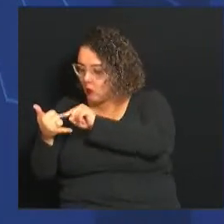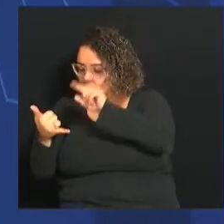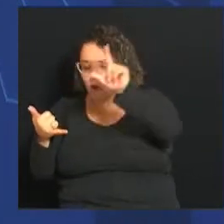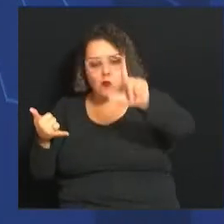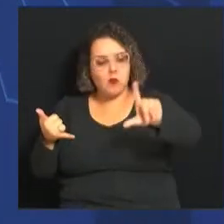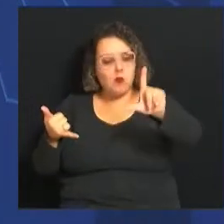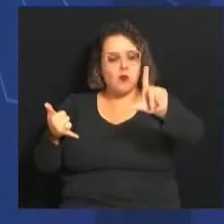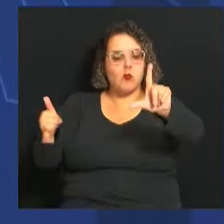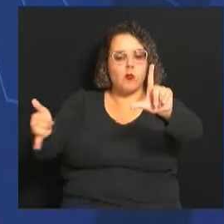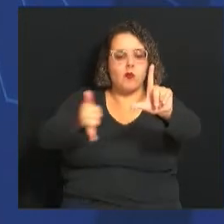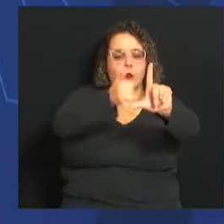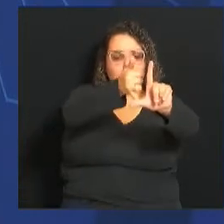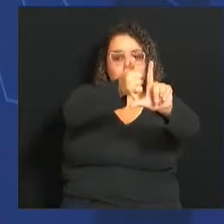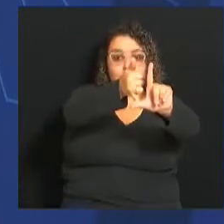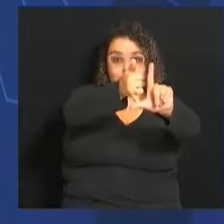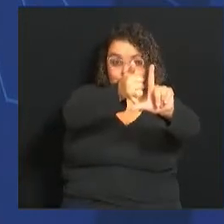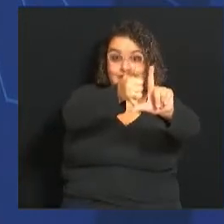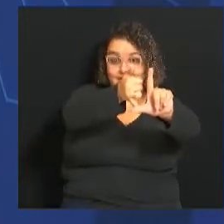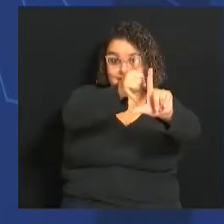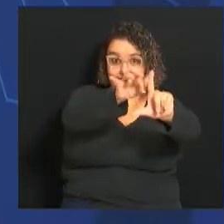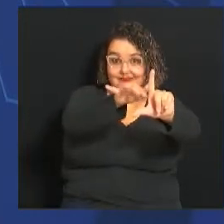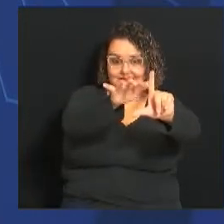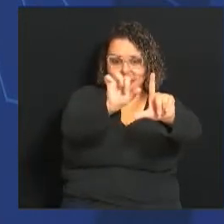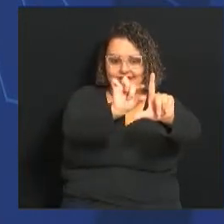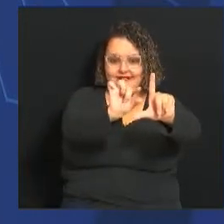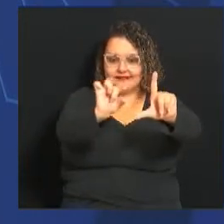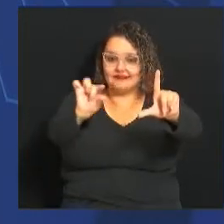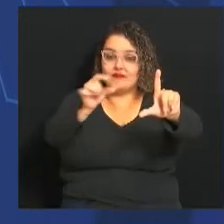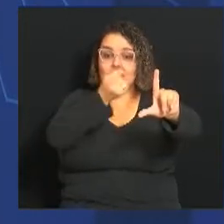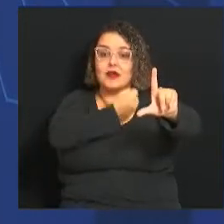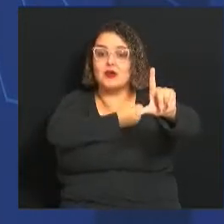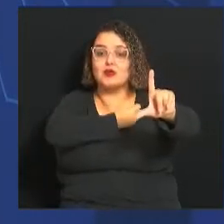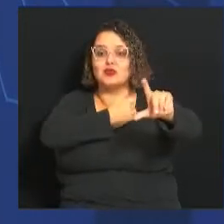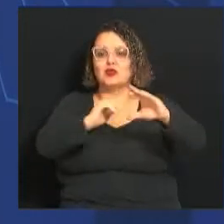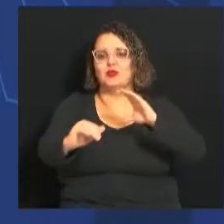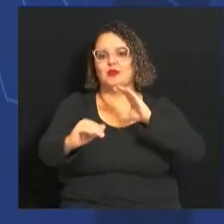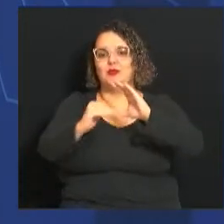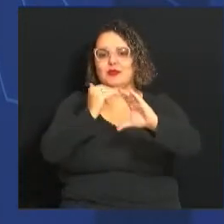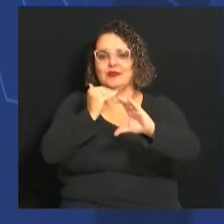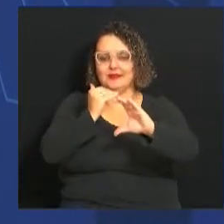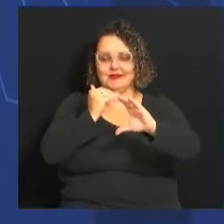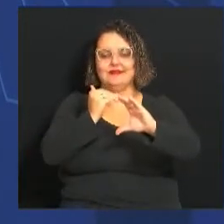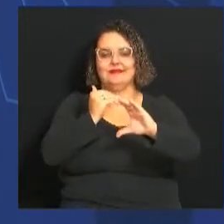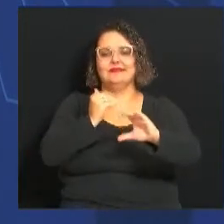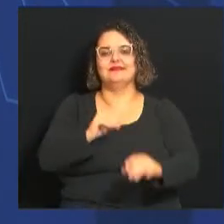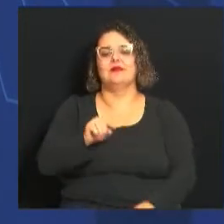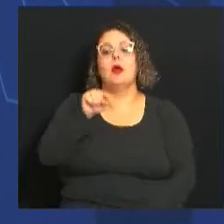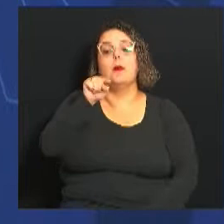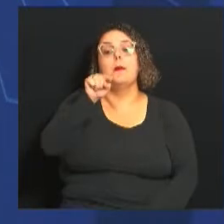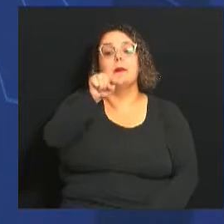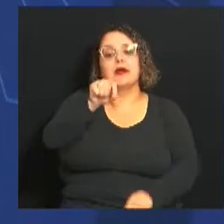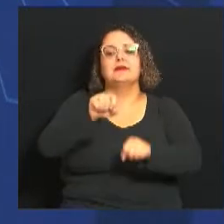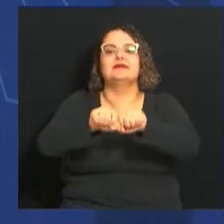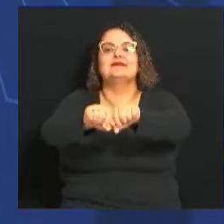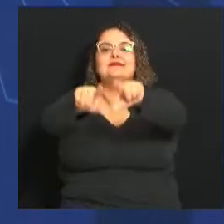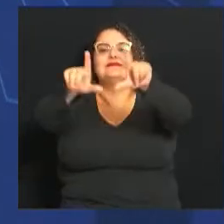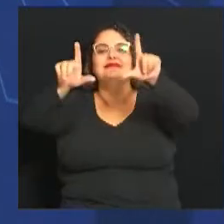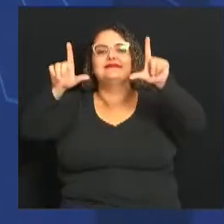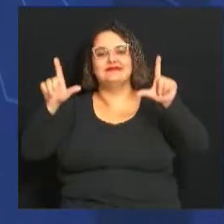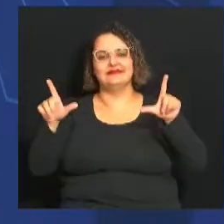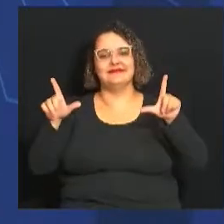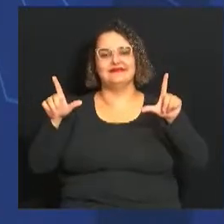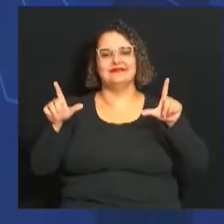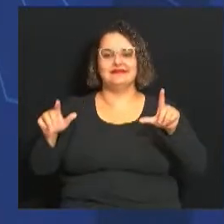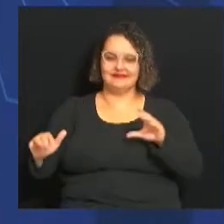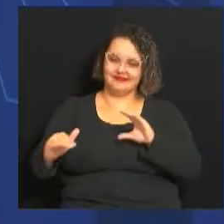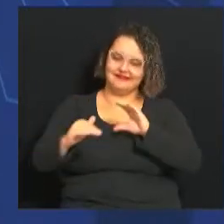você abrir aí e apontar, já aparece na tela do seu celular o WhatsApp da TV Câmara Campinas. Você aperta e manda a